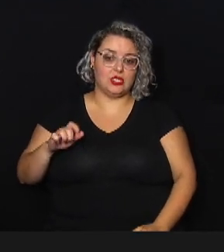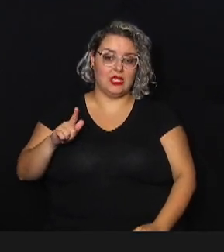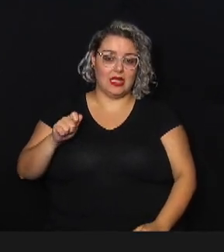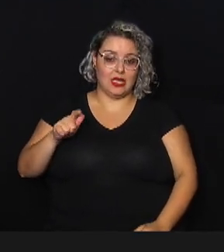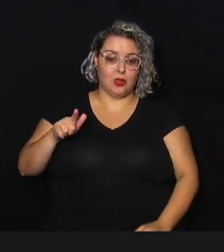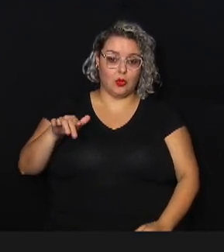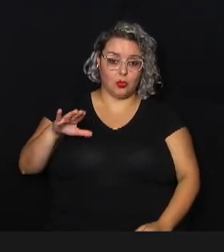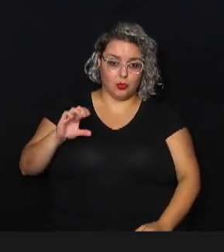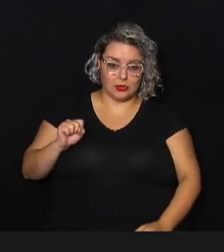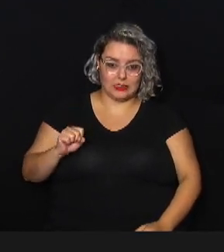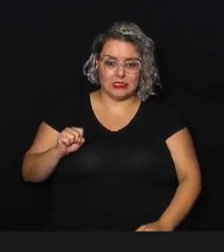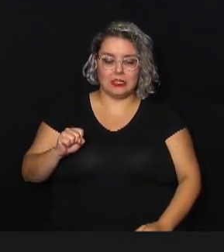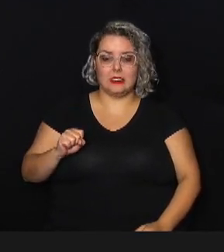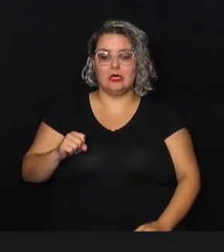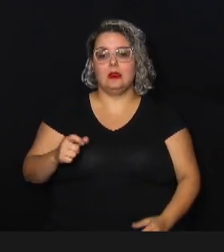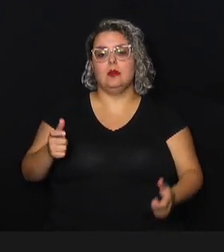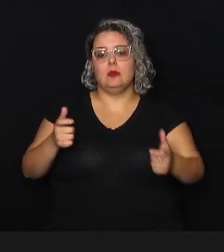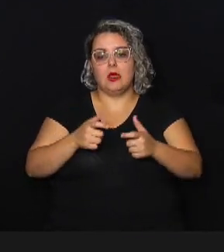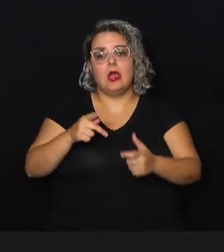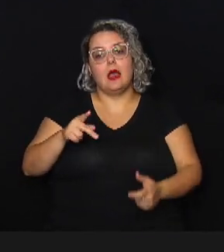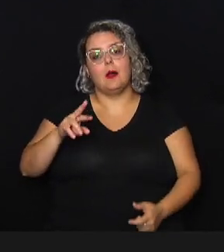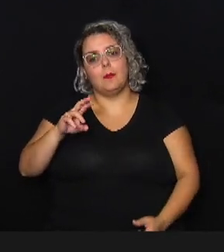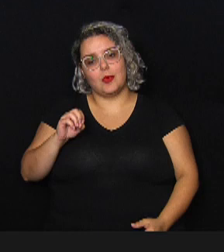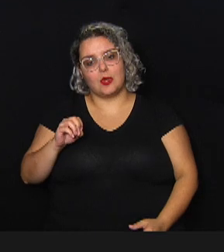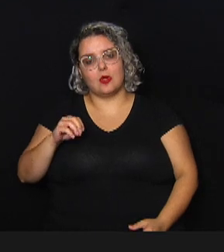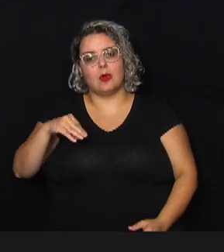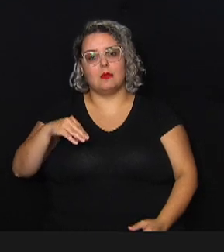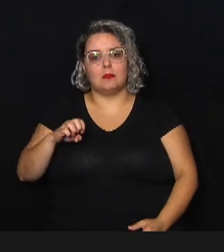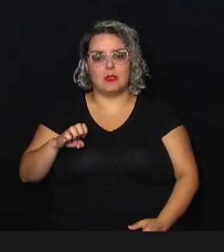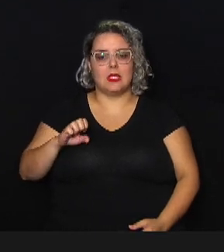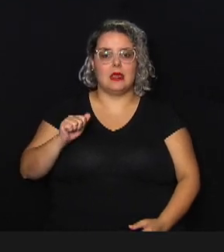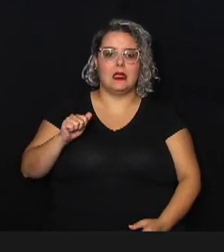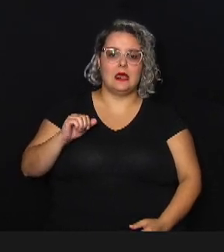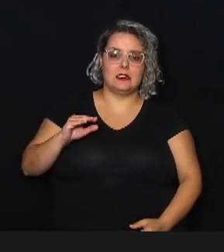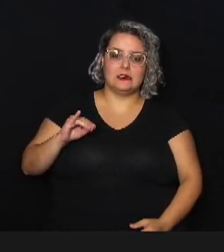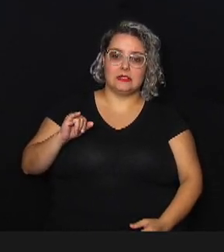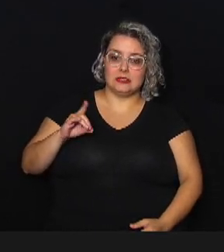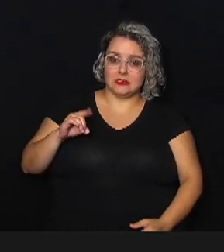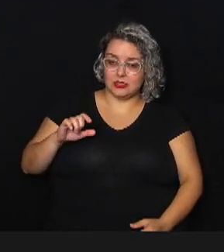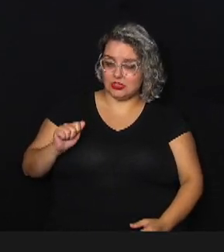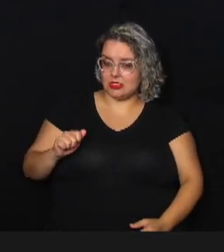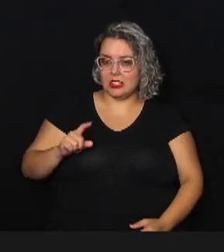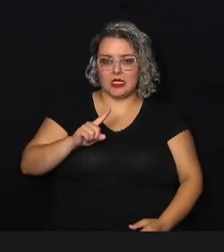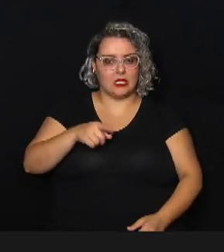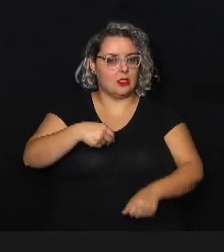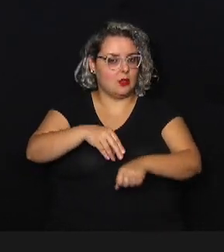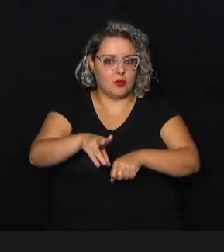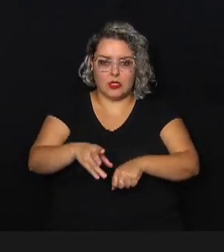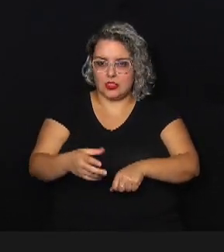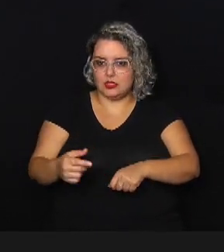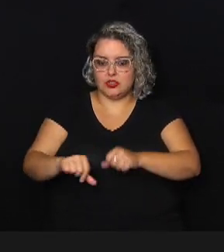aguda promielocítica, essas leucemias, normalmente você não indica o transplante de